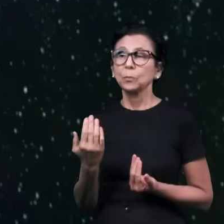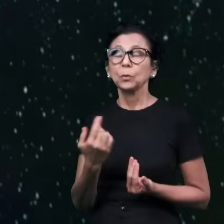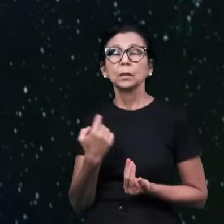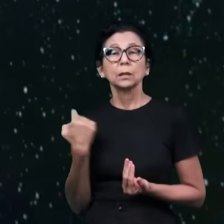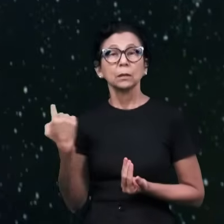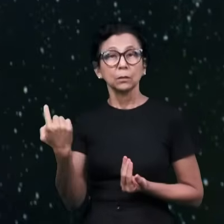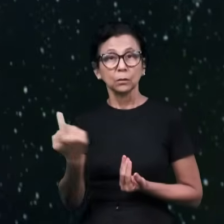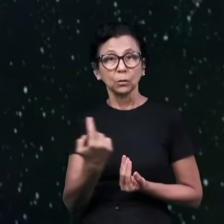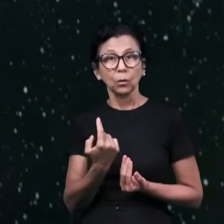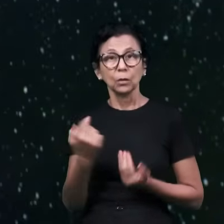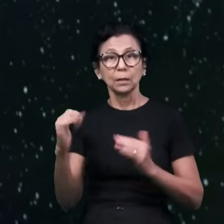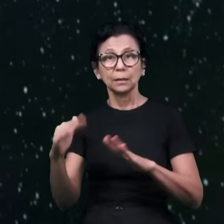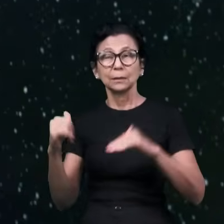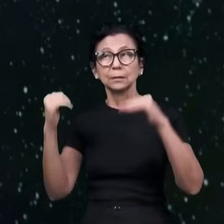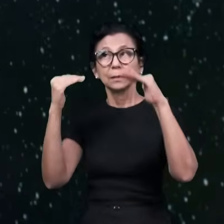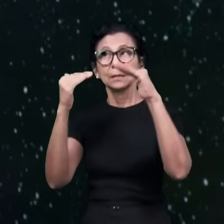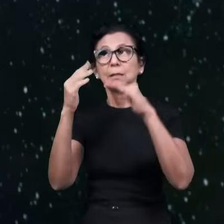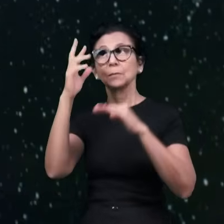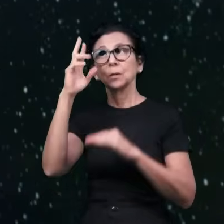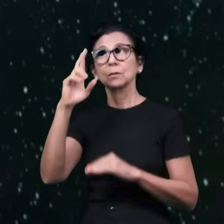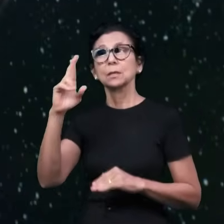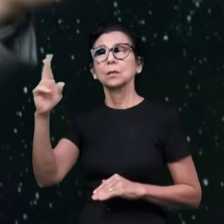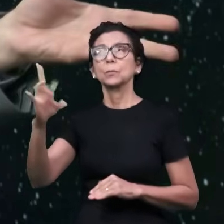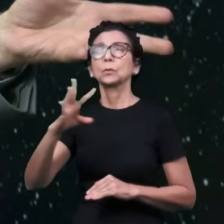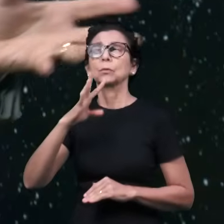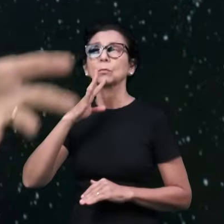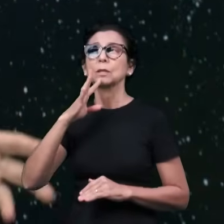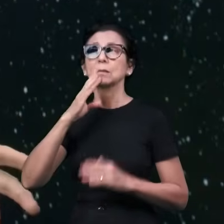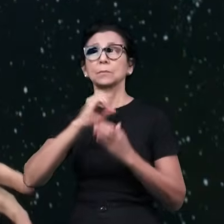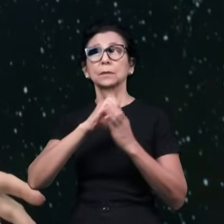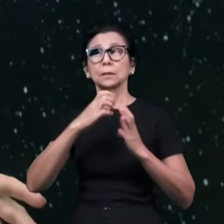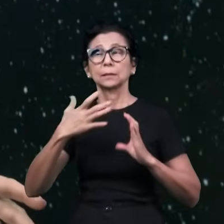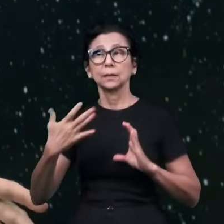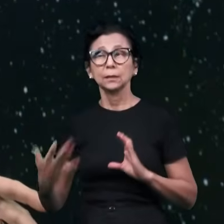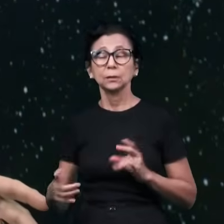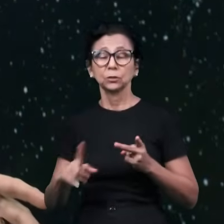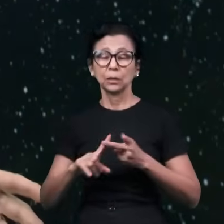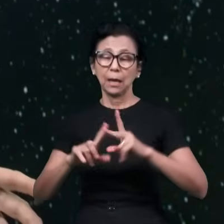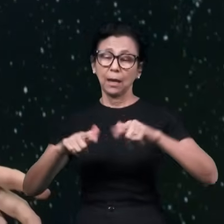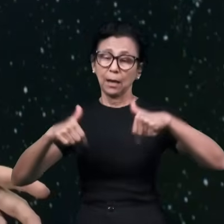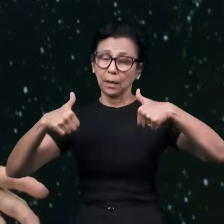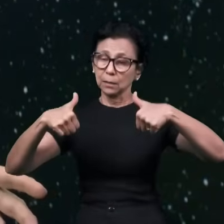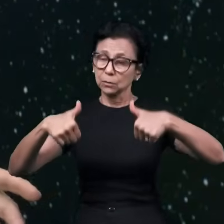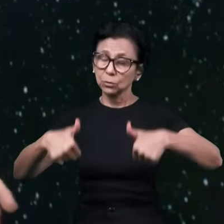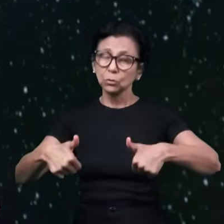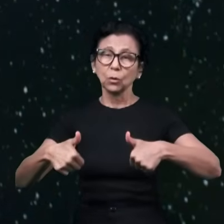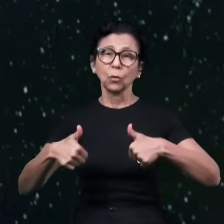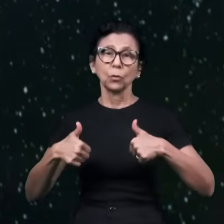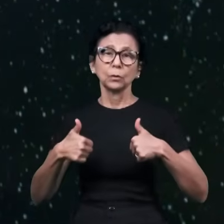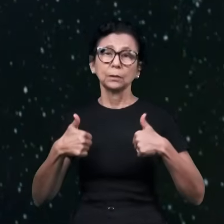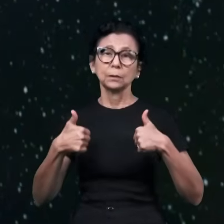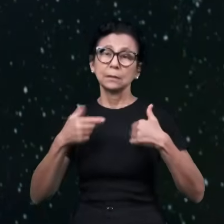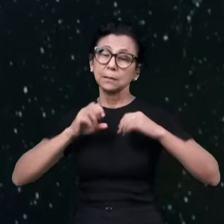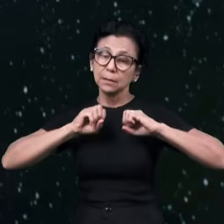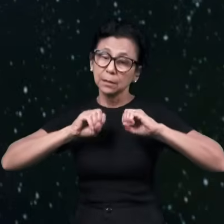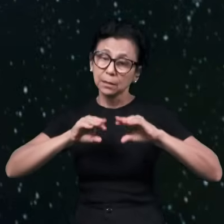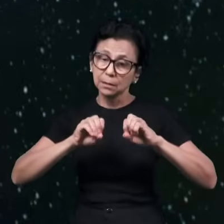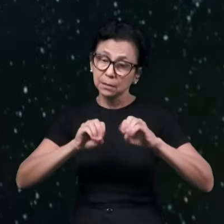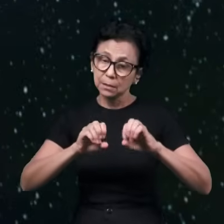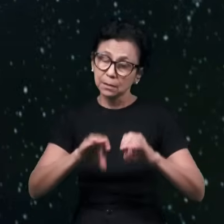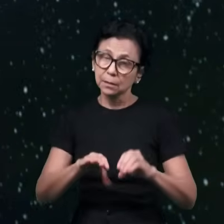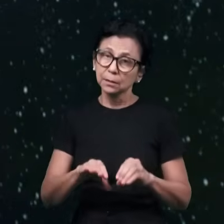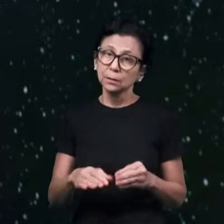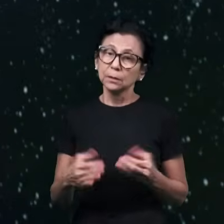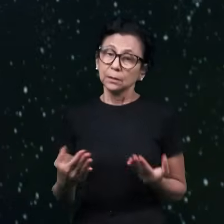nós reconhecemos aquilo que Ele é, aquilo que Ele fez, aquilo que Ele ensina, E também, além de